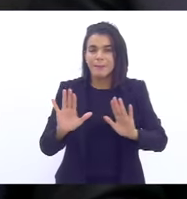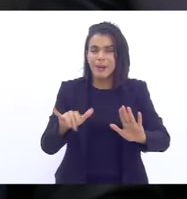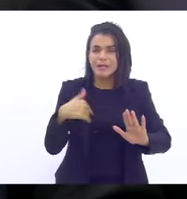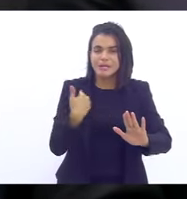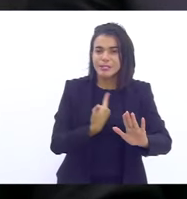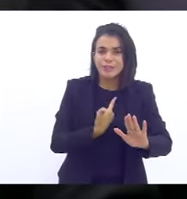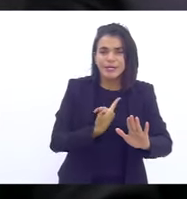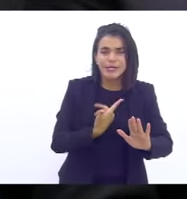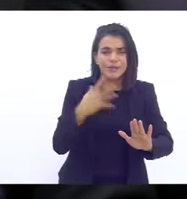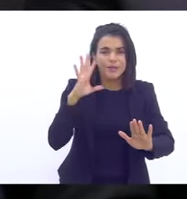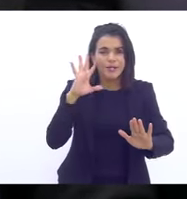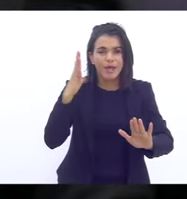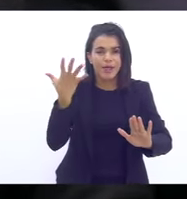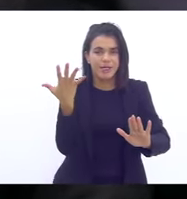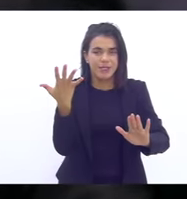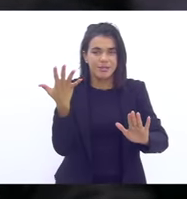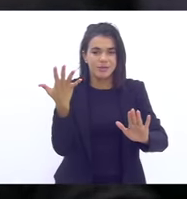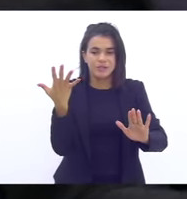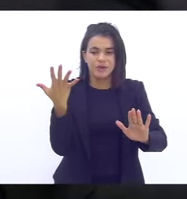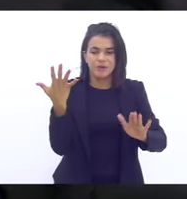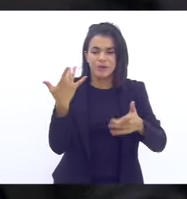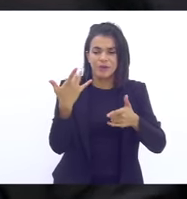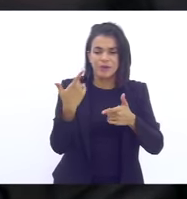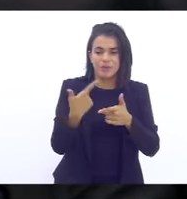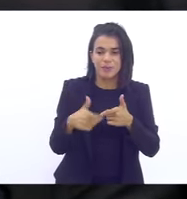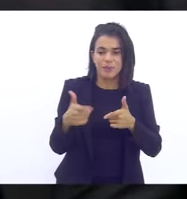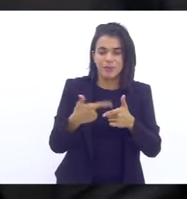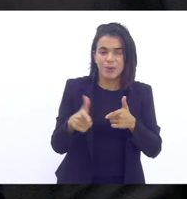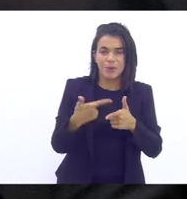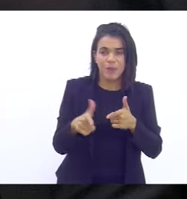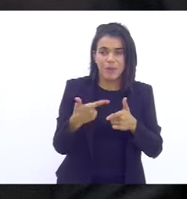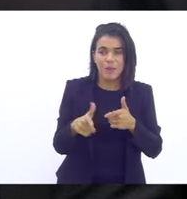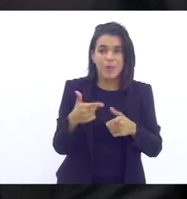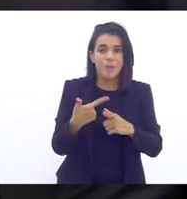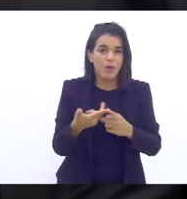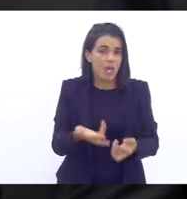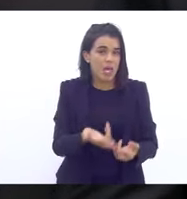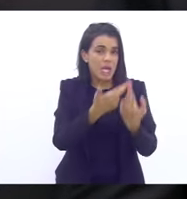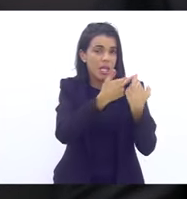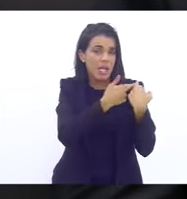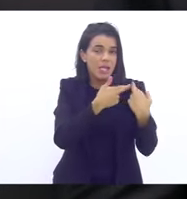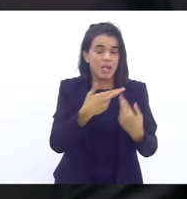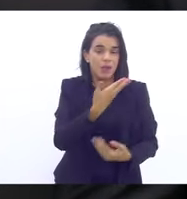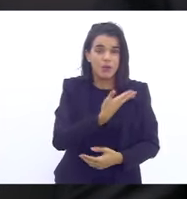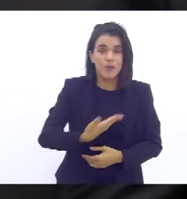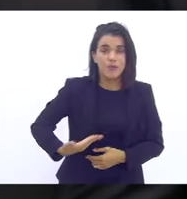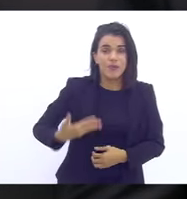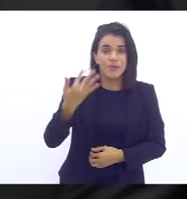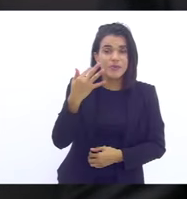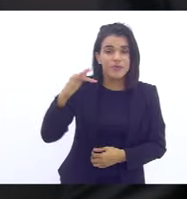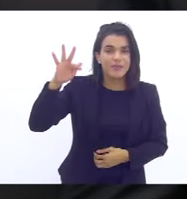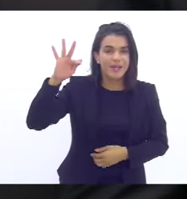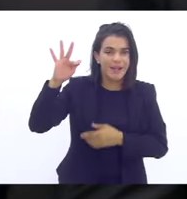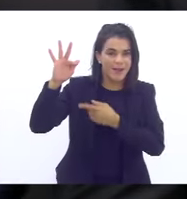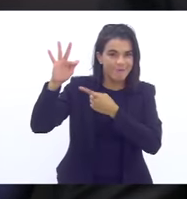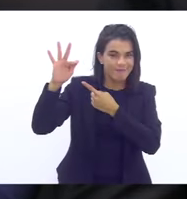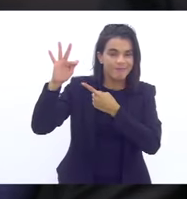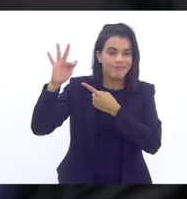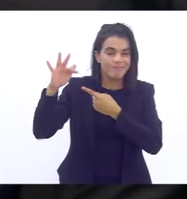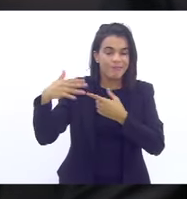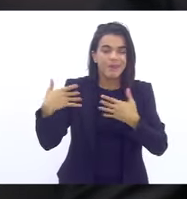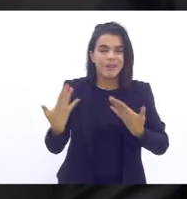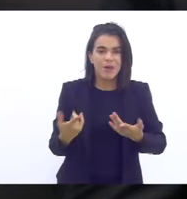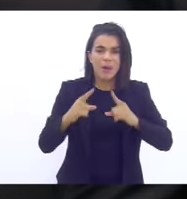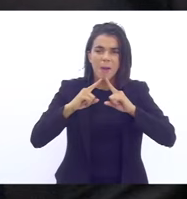enxugando o gelo, porque essa responsabilidade, na verdade, é do governo federal, né, deputado? E as